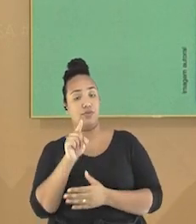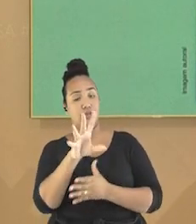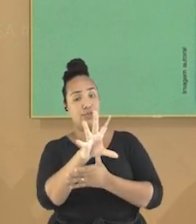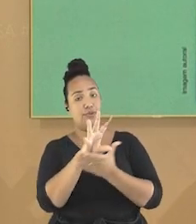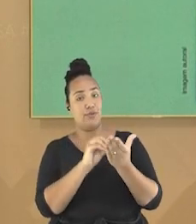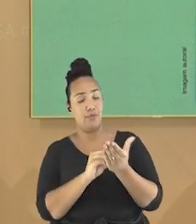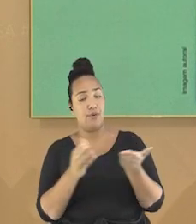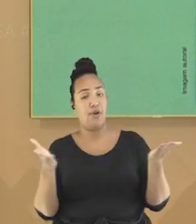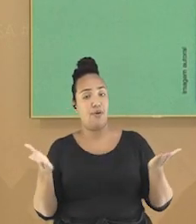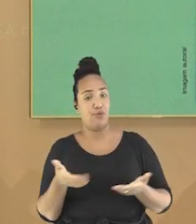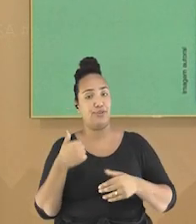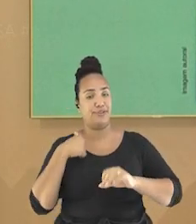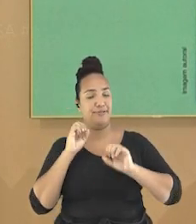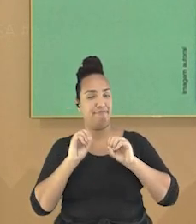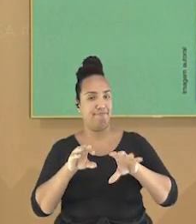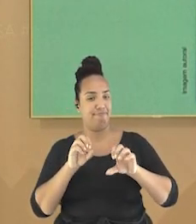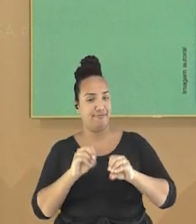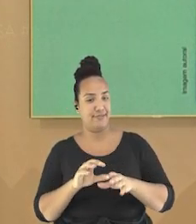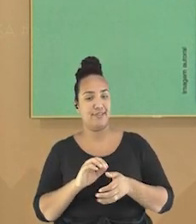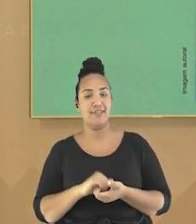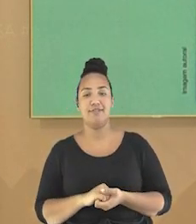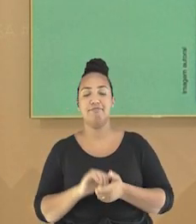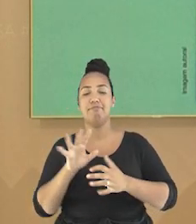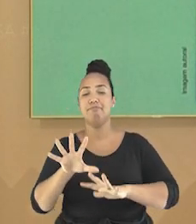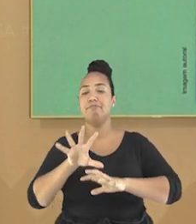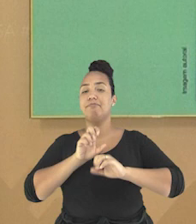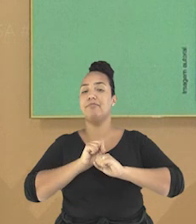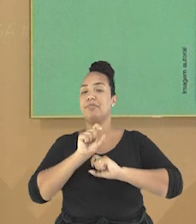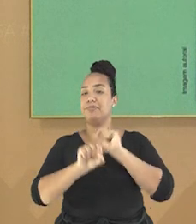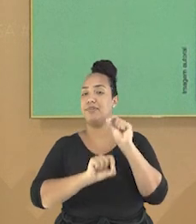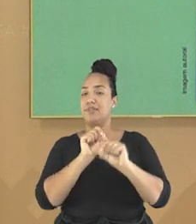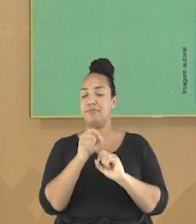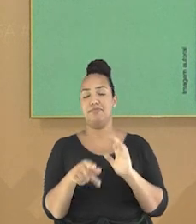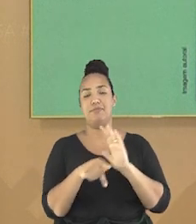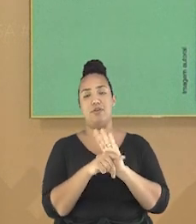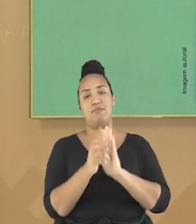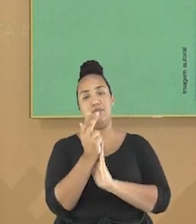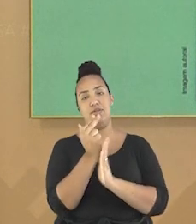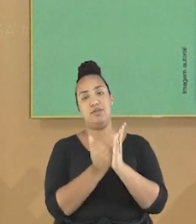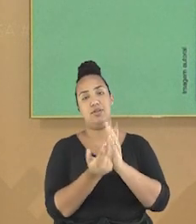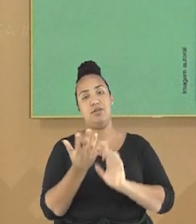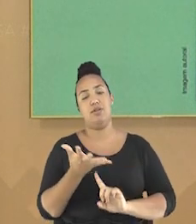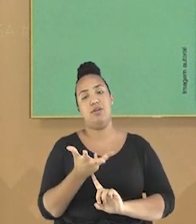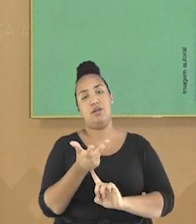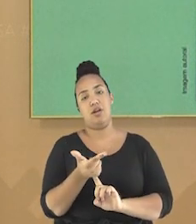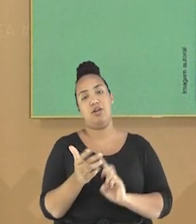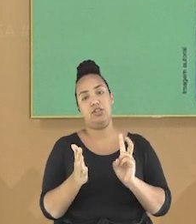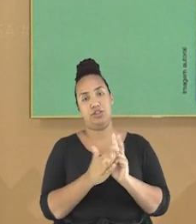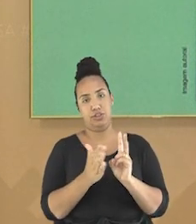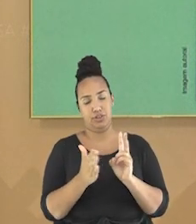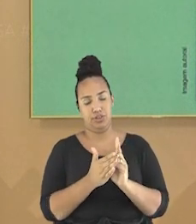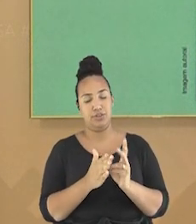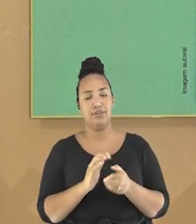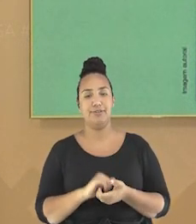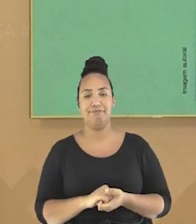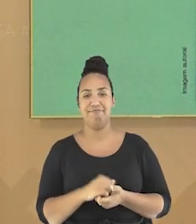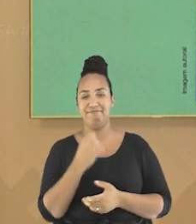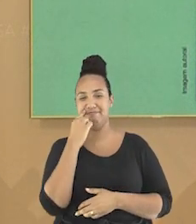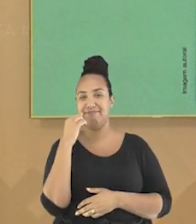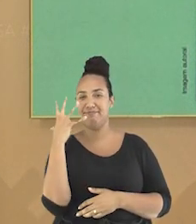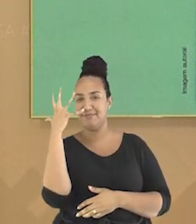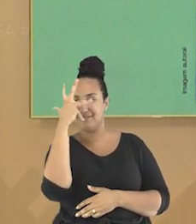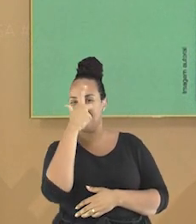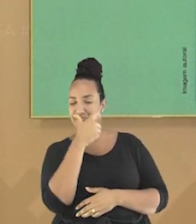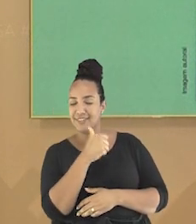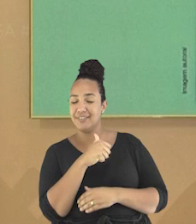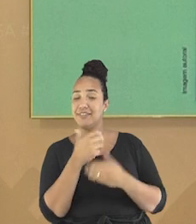que fizemos na aula de hoje, inspirado nos traços e grafismos do artesanato indígena. Fica muito